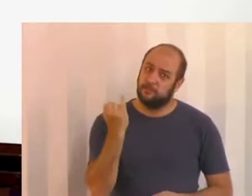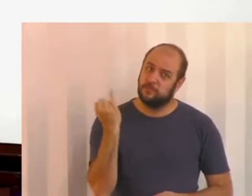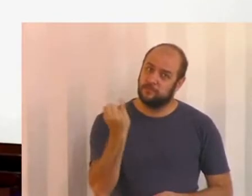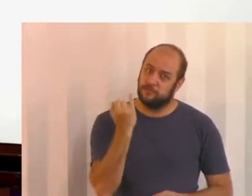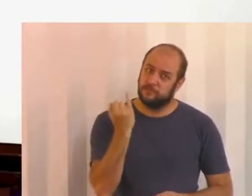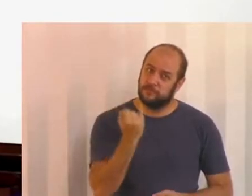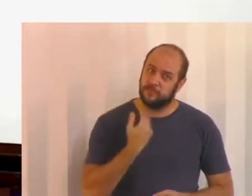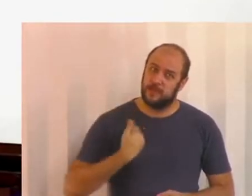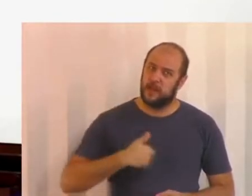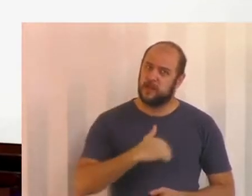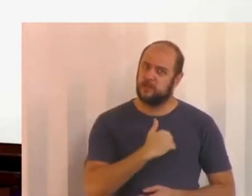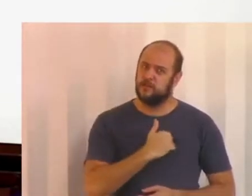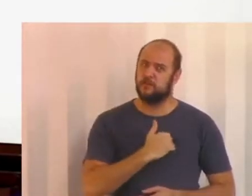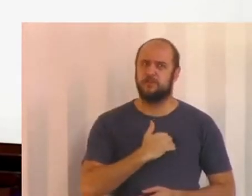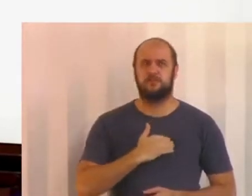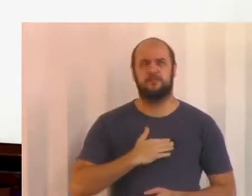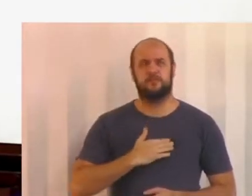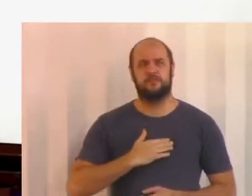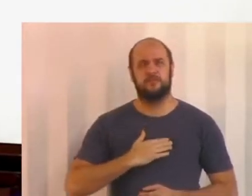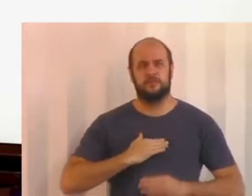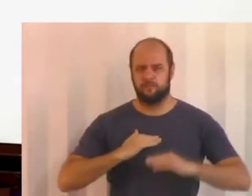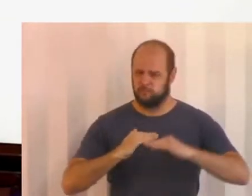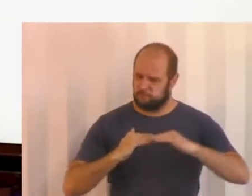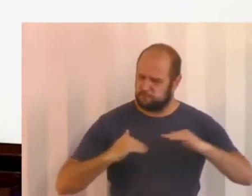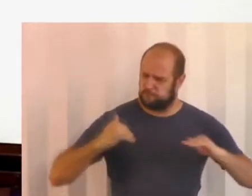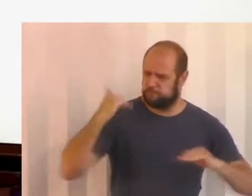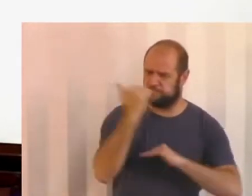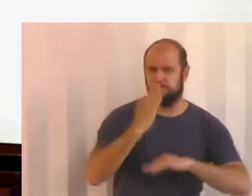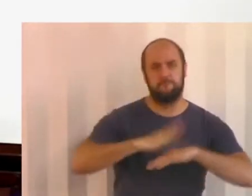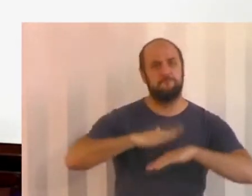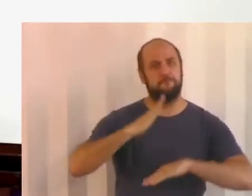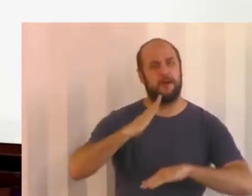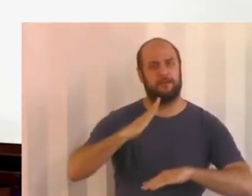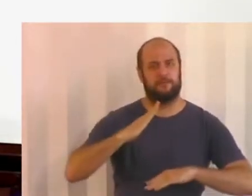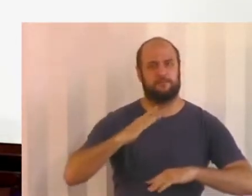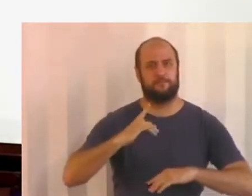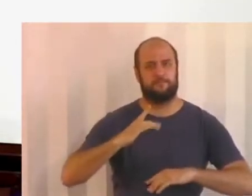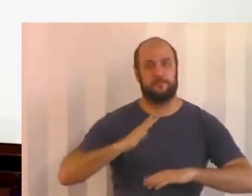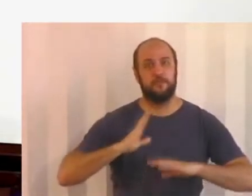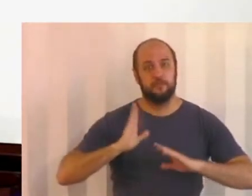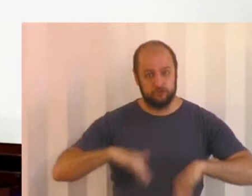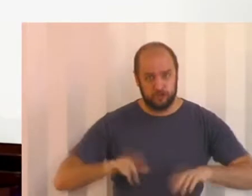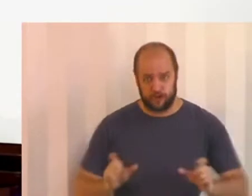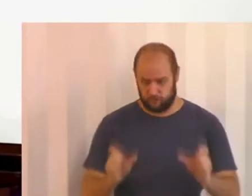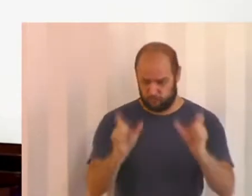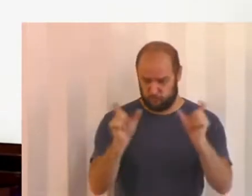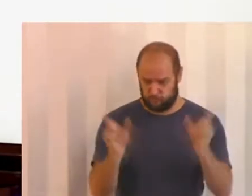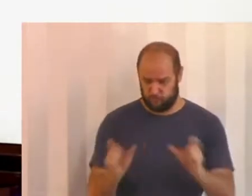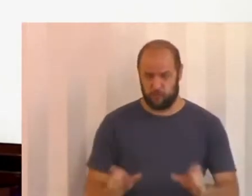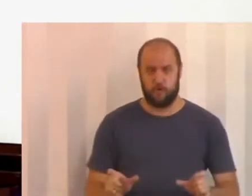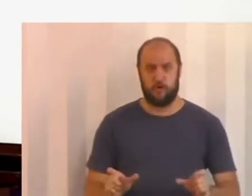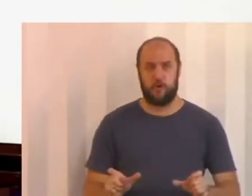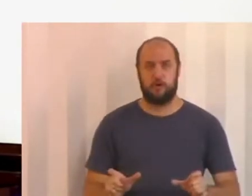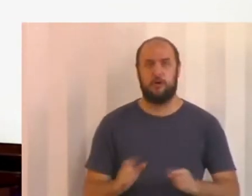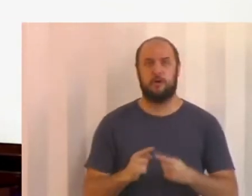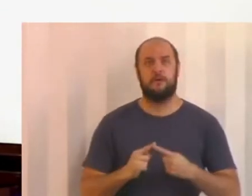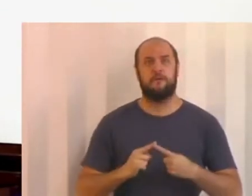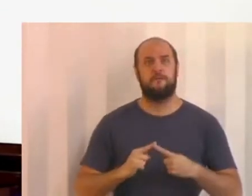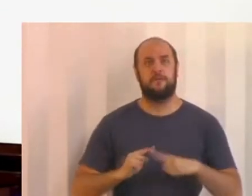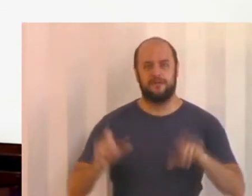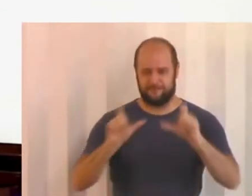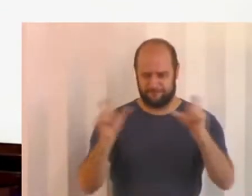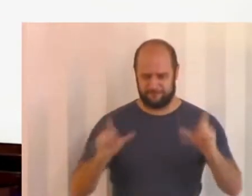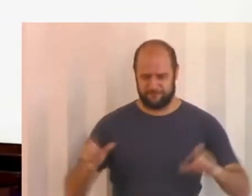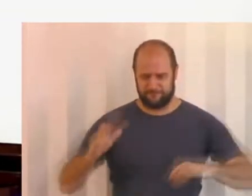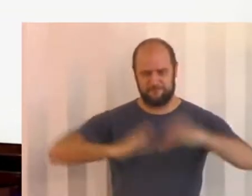irmos além dos pilares. Nós temos a estrutura, mas nós temos que dar direção a essa estrutura. E